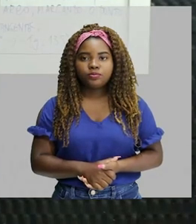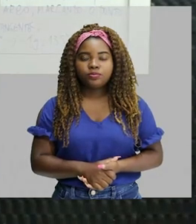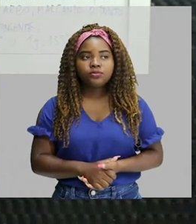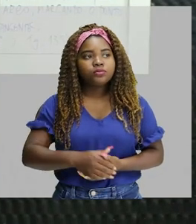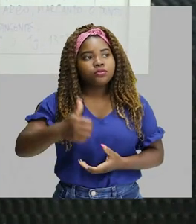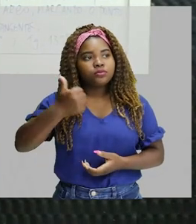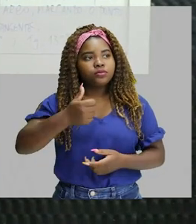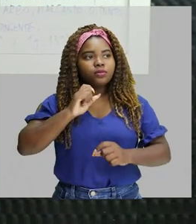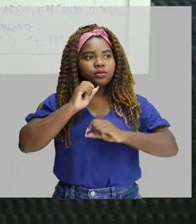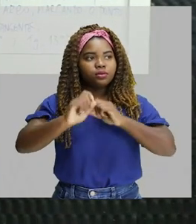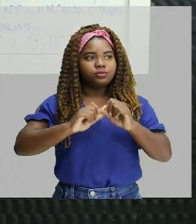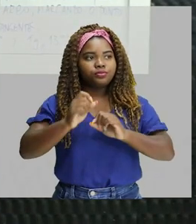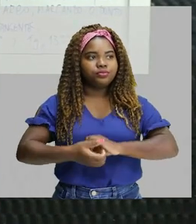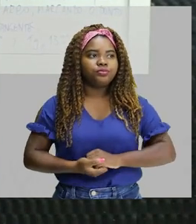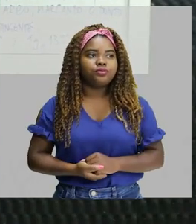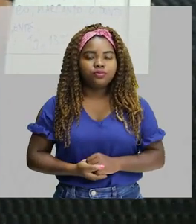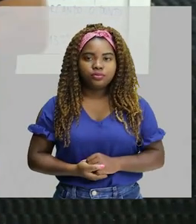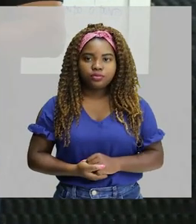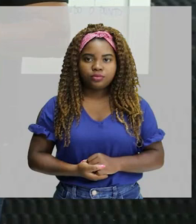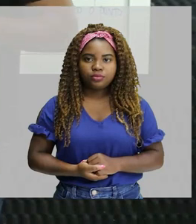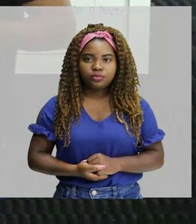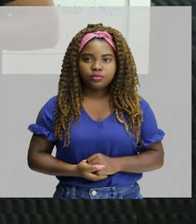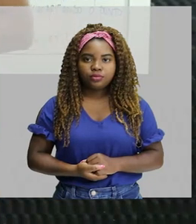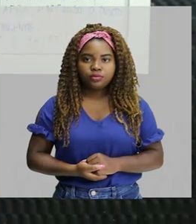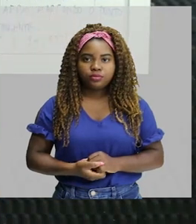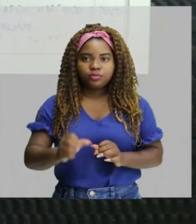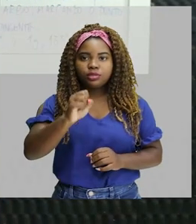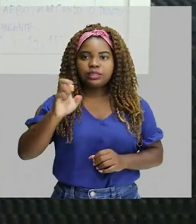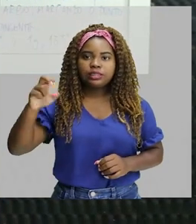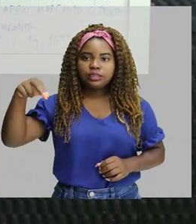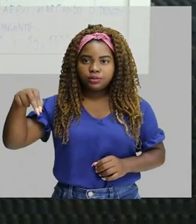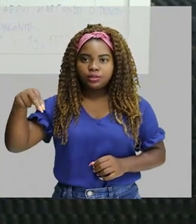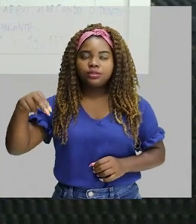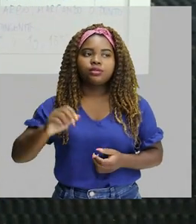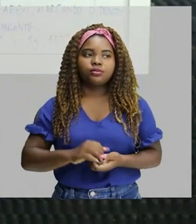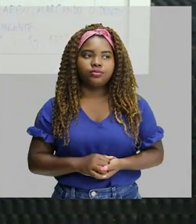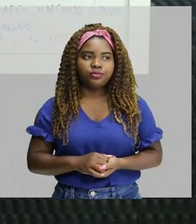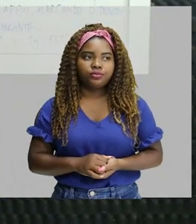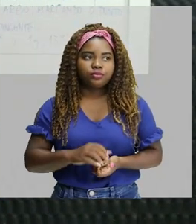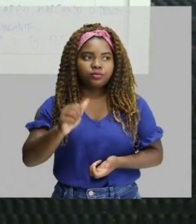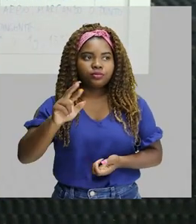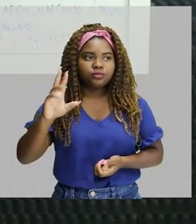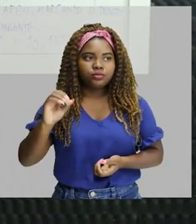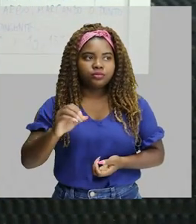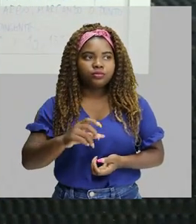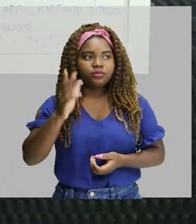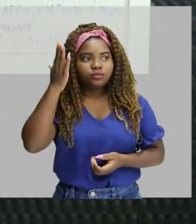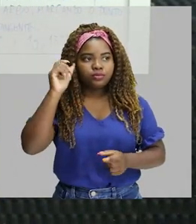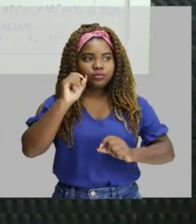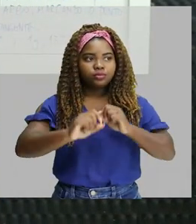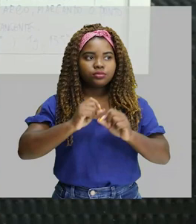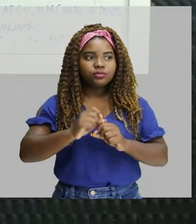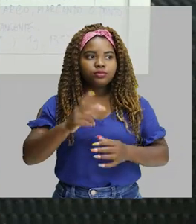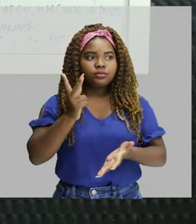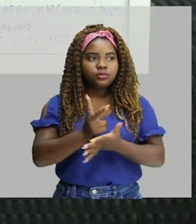lá primeiro que que é seno de um arco tá vocês sabem que o arco ele sai sempre do ponto